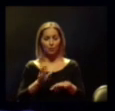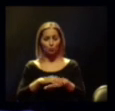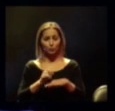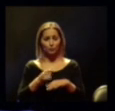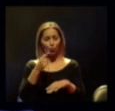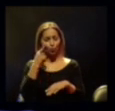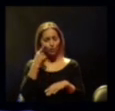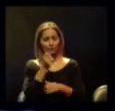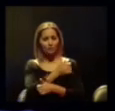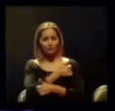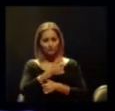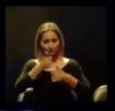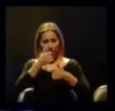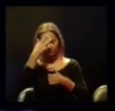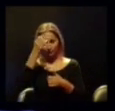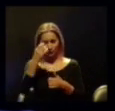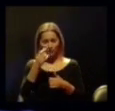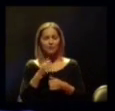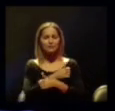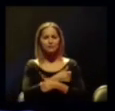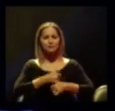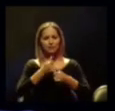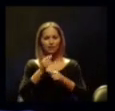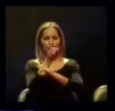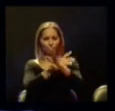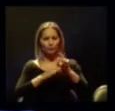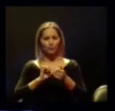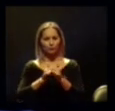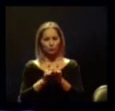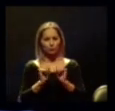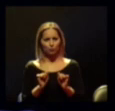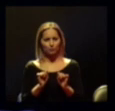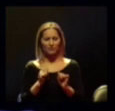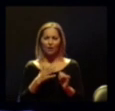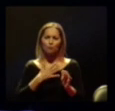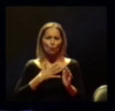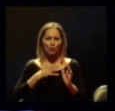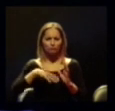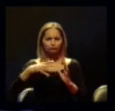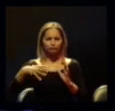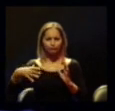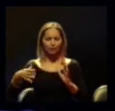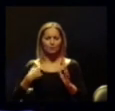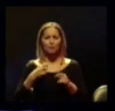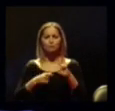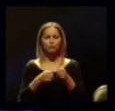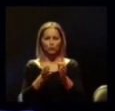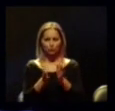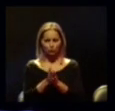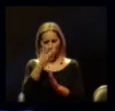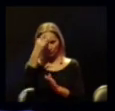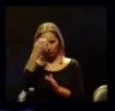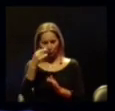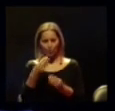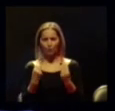reconhecer Setúbal como cidade europeia do desporto. Não me querendo alongar mais, desejo a todos os chadinos um excelente ano